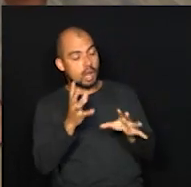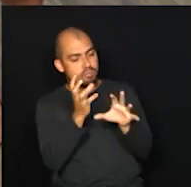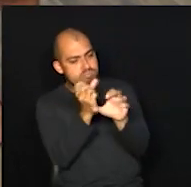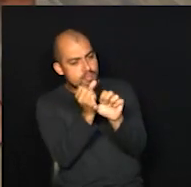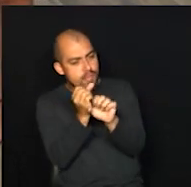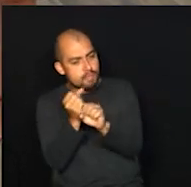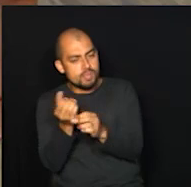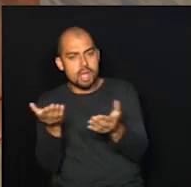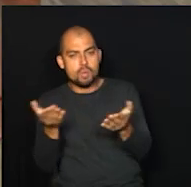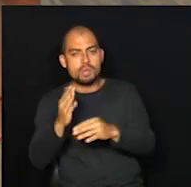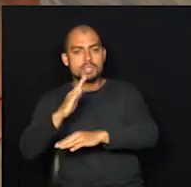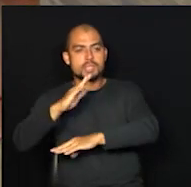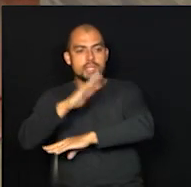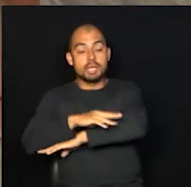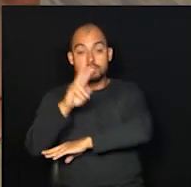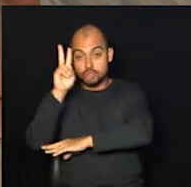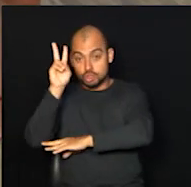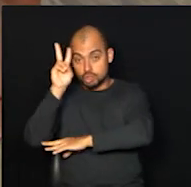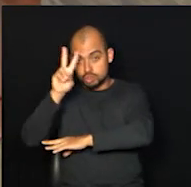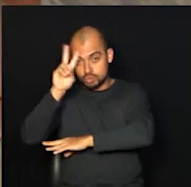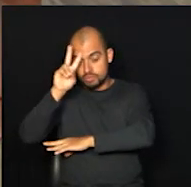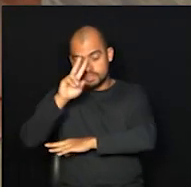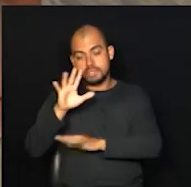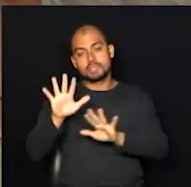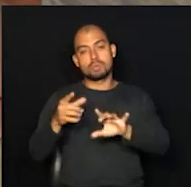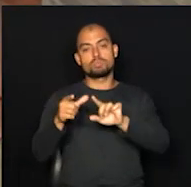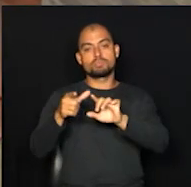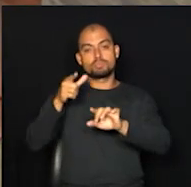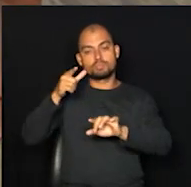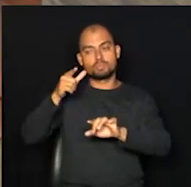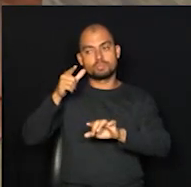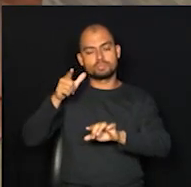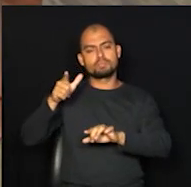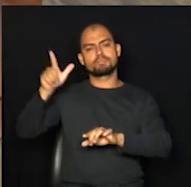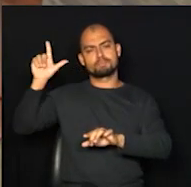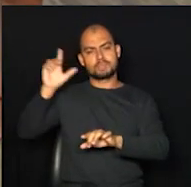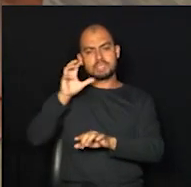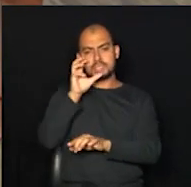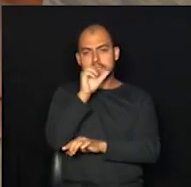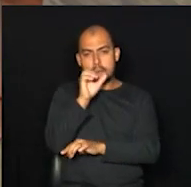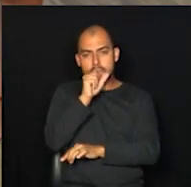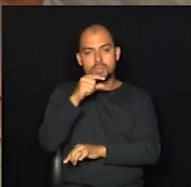no sábado, que foi o dia D em todo o país, aqui em Campinas,